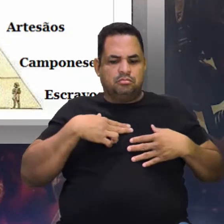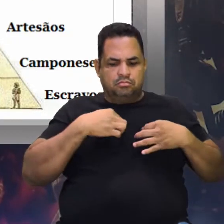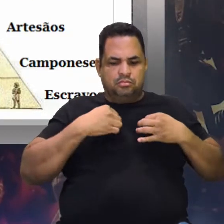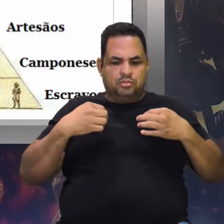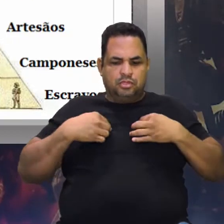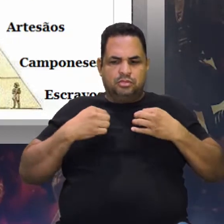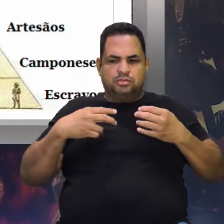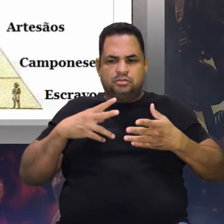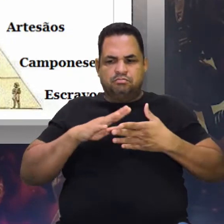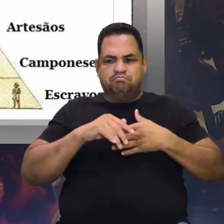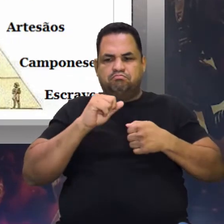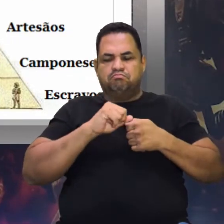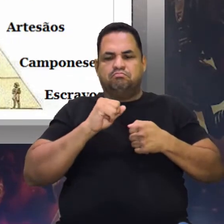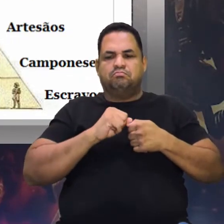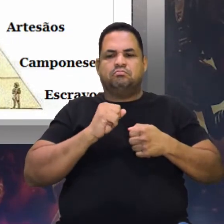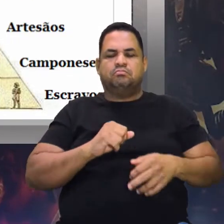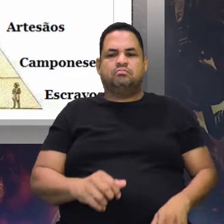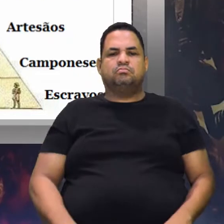tecidos,